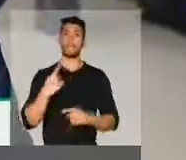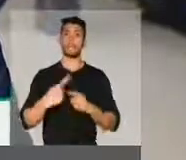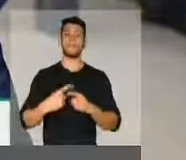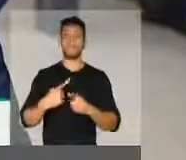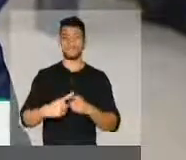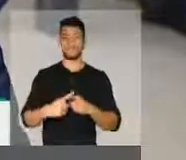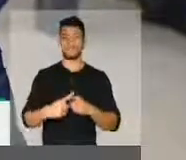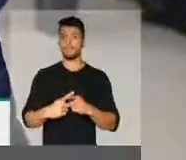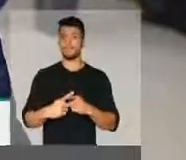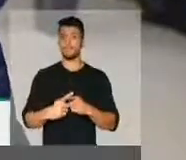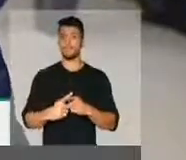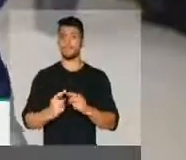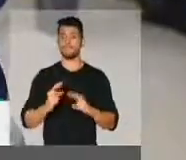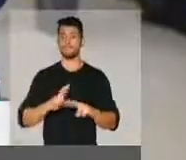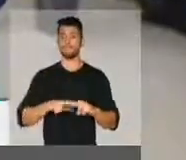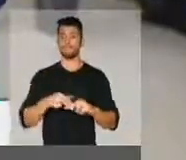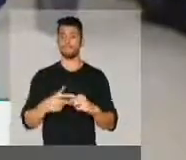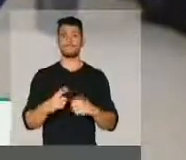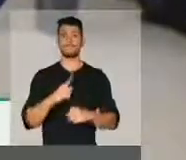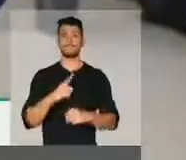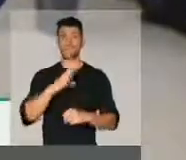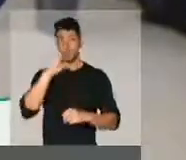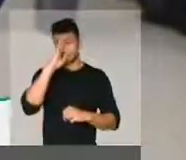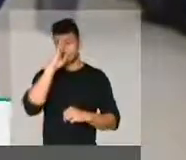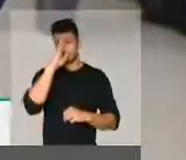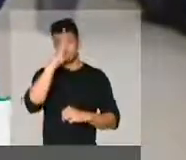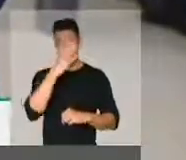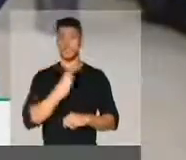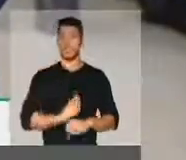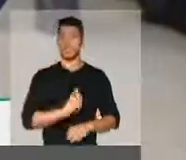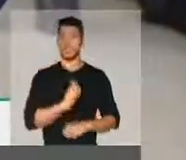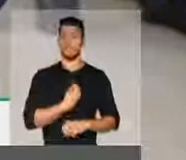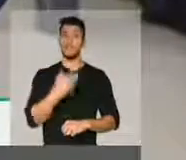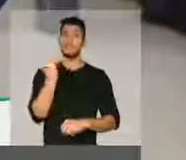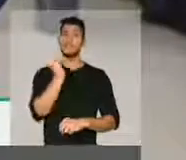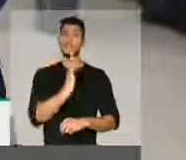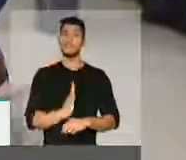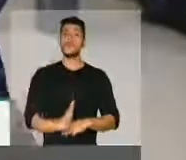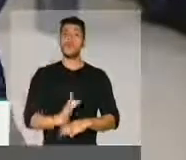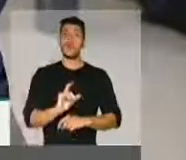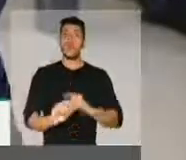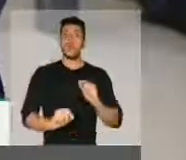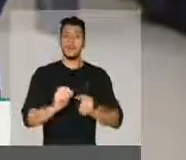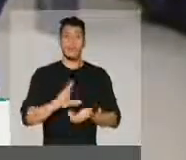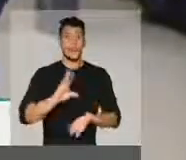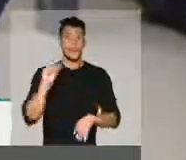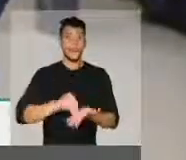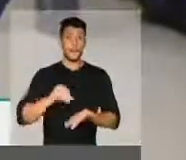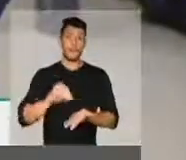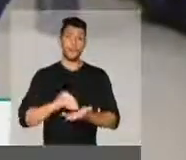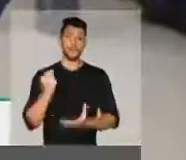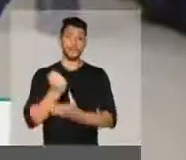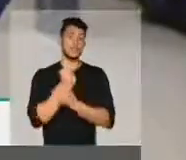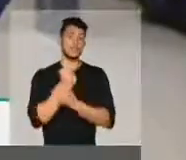função da prioridade que assumiu na vida do brasileiro a falta de